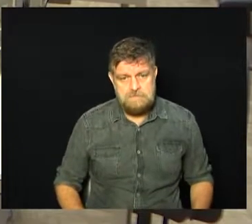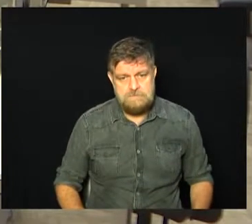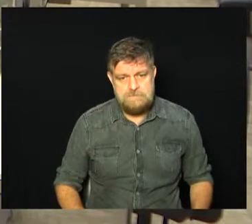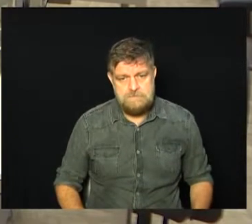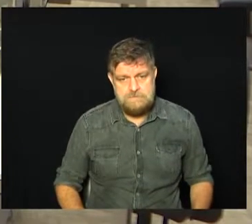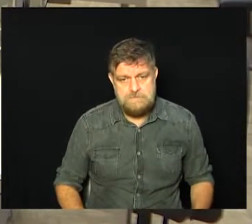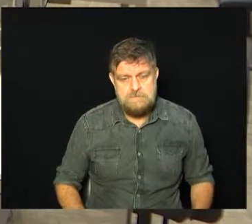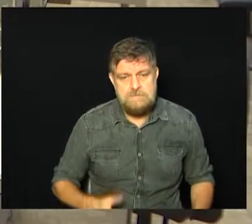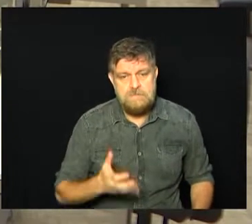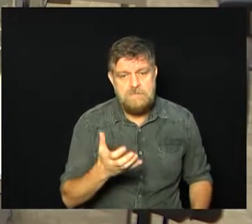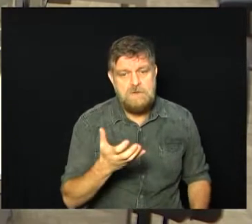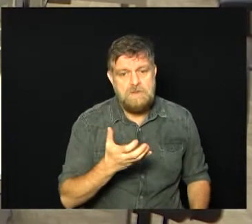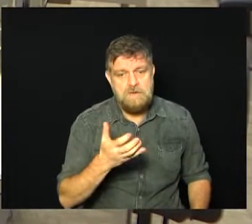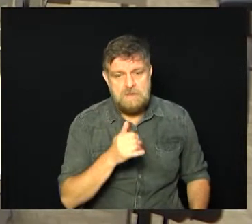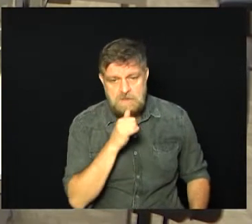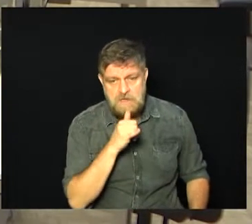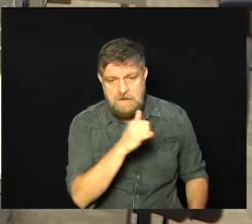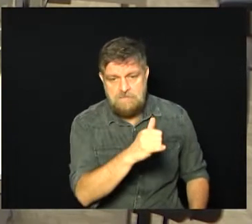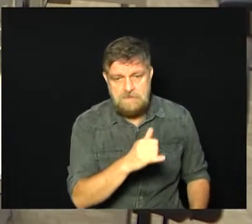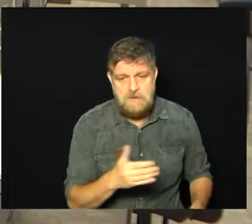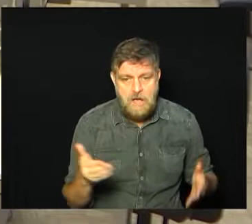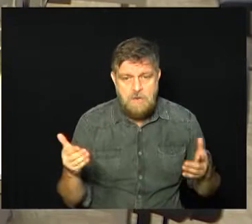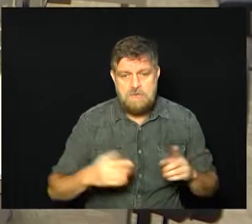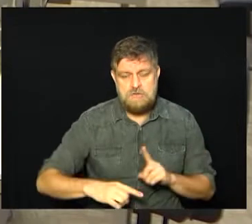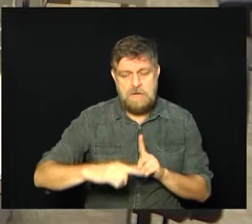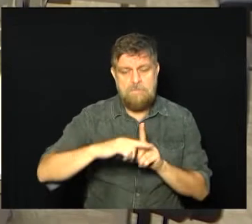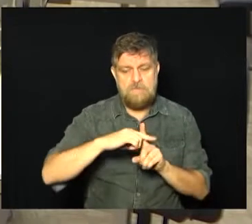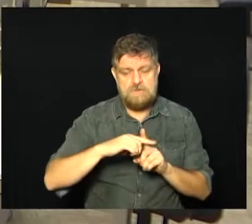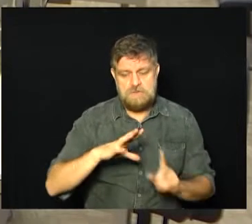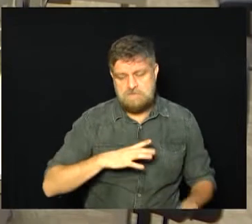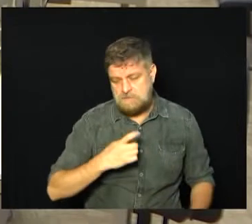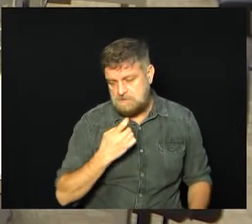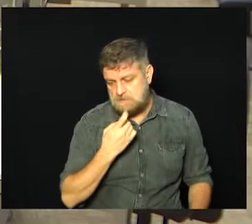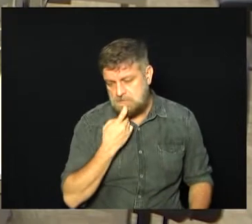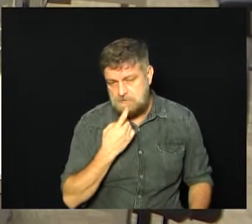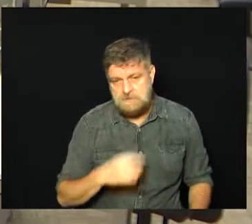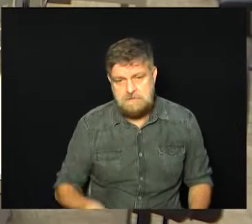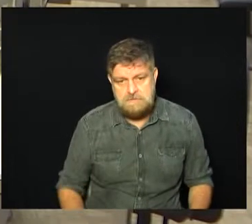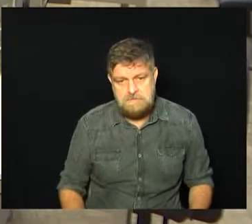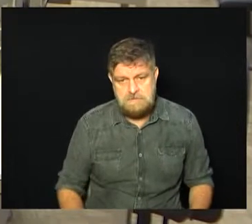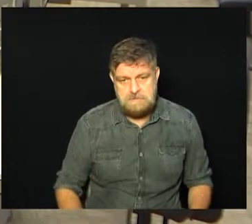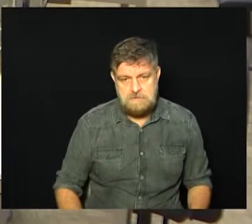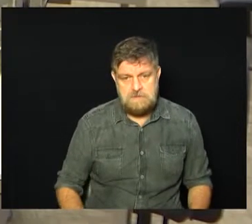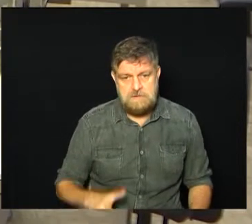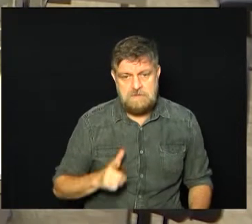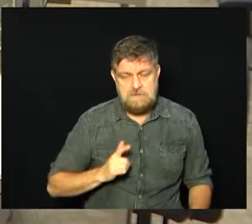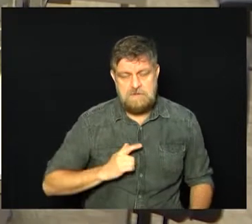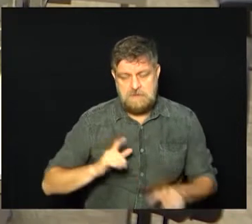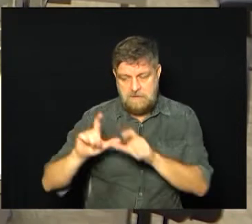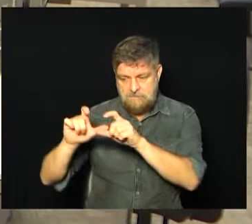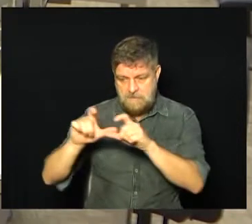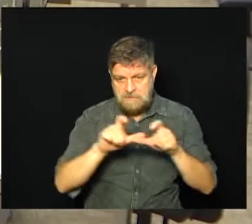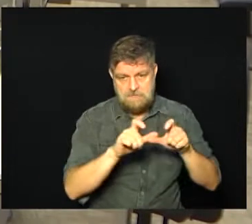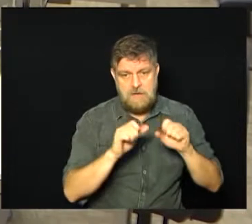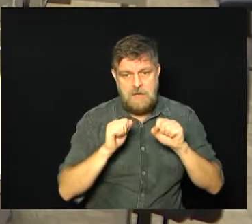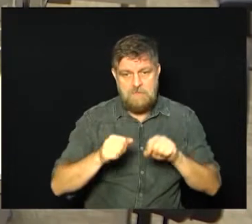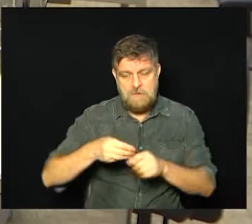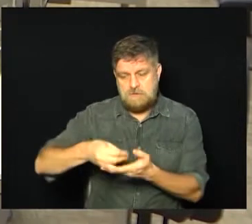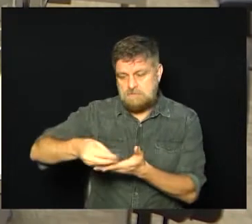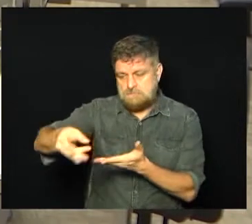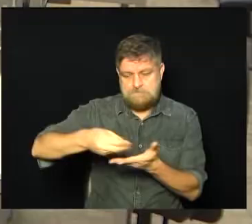Eu queria só dizer que hoje é um negócio muito positivo para a cidade, que eu vejo pelas câmeras, tiro várias fotos, inclusive, eu posso mandar para todos